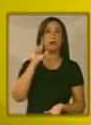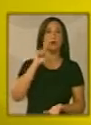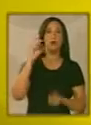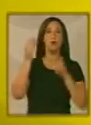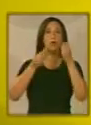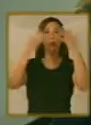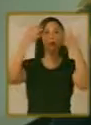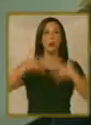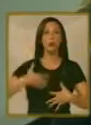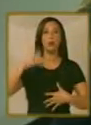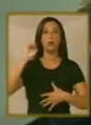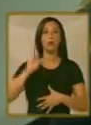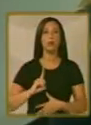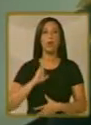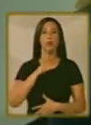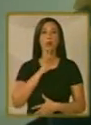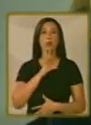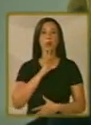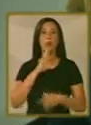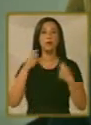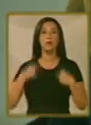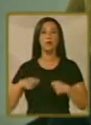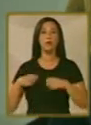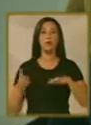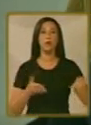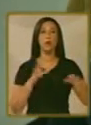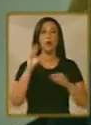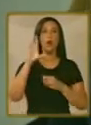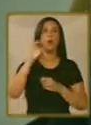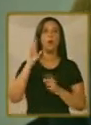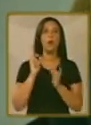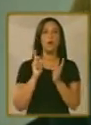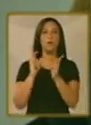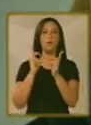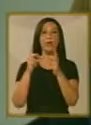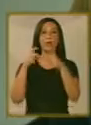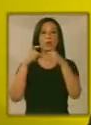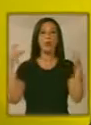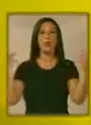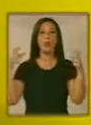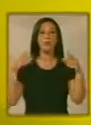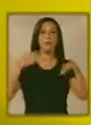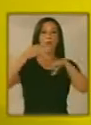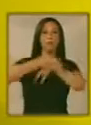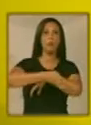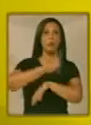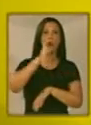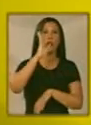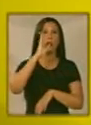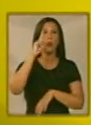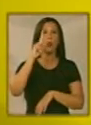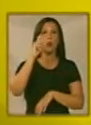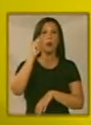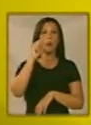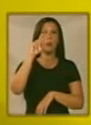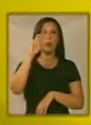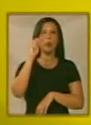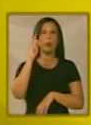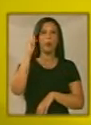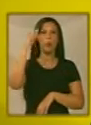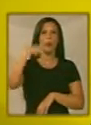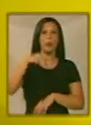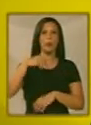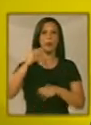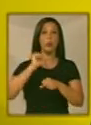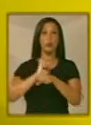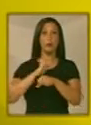eles. E como é que vai ser feita a venda dos ingressos para o Parapan? Em breve o Correio vai estar divulgando quais